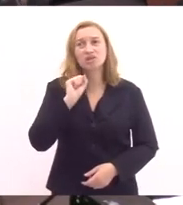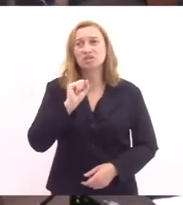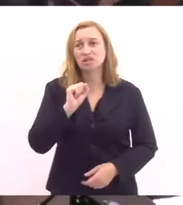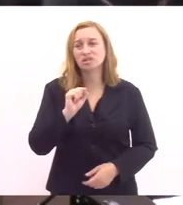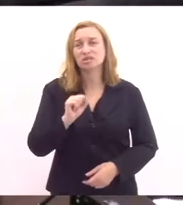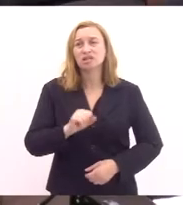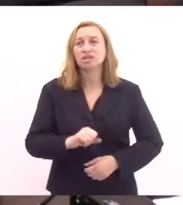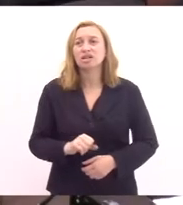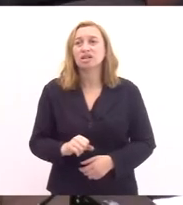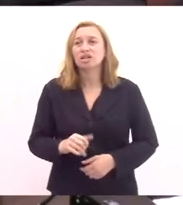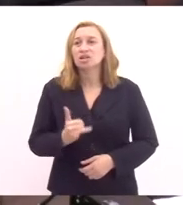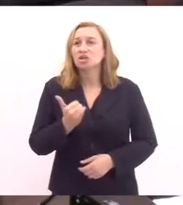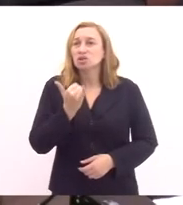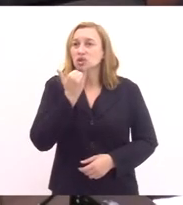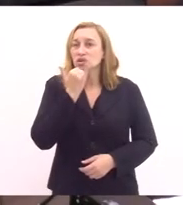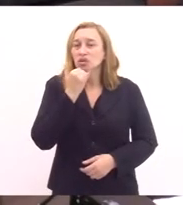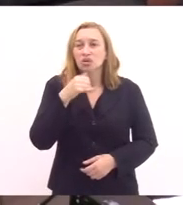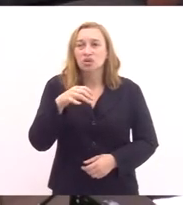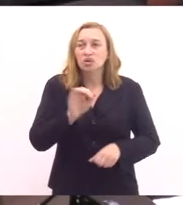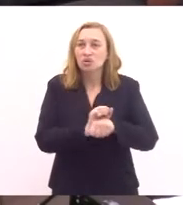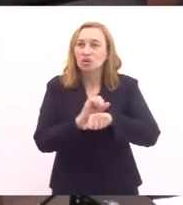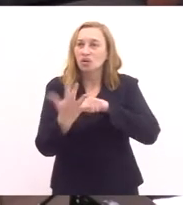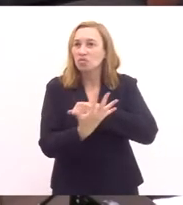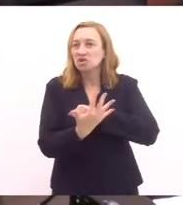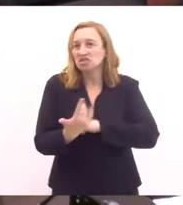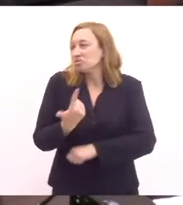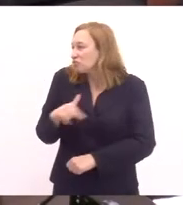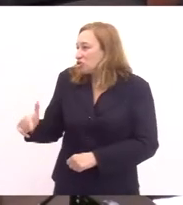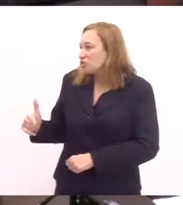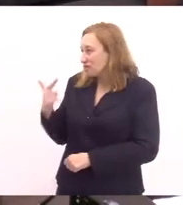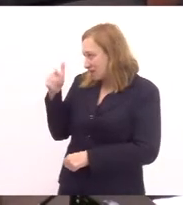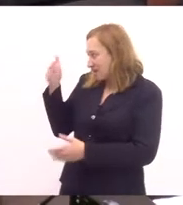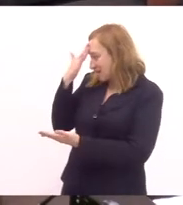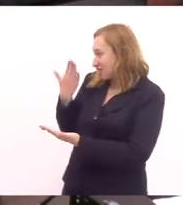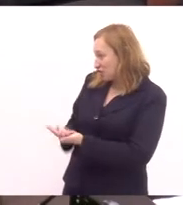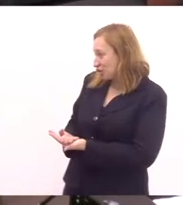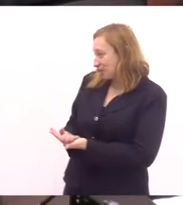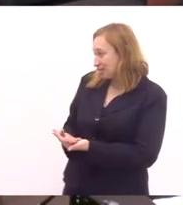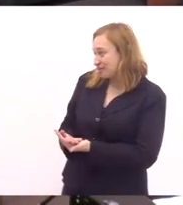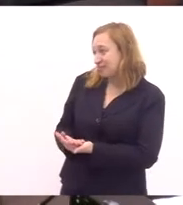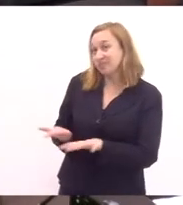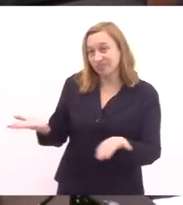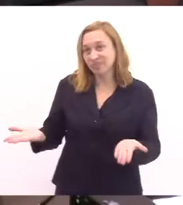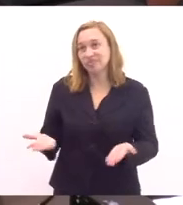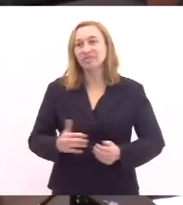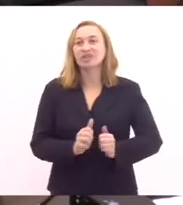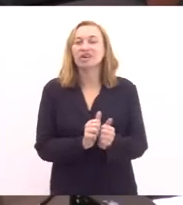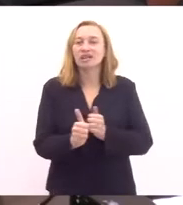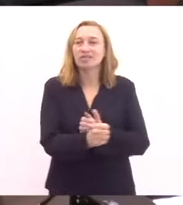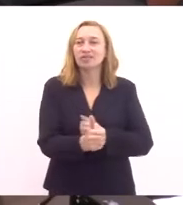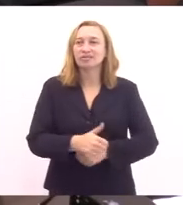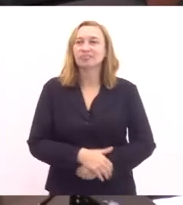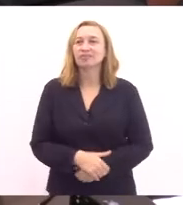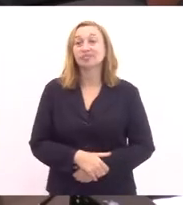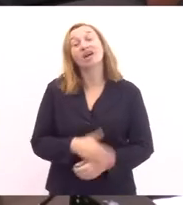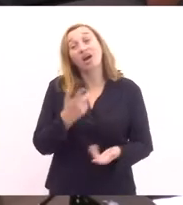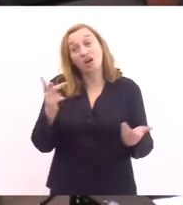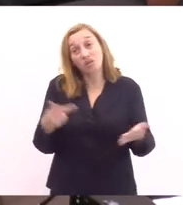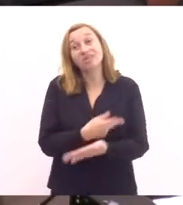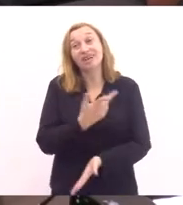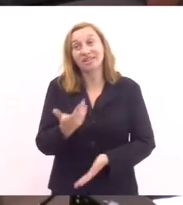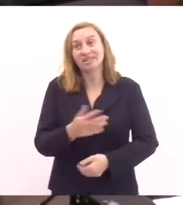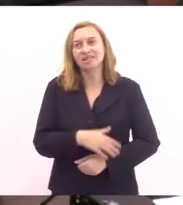voz chega melhor eu não tive com o vídeo acredita acredita trabalhando na Linha de Frente acontece